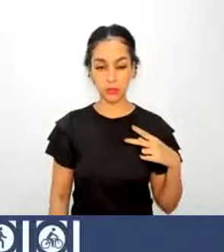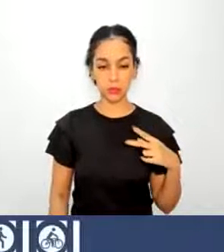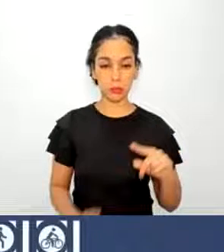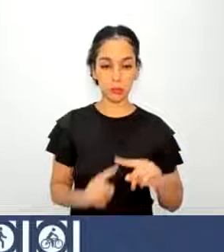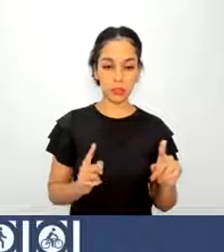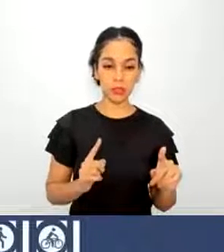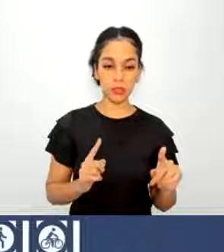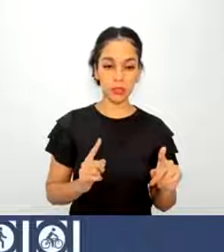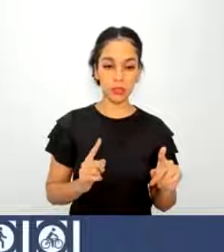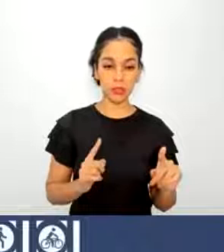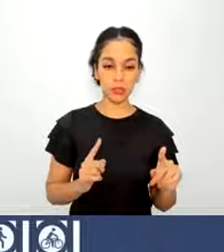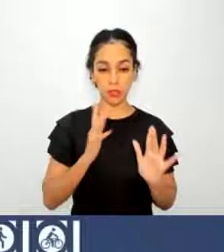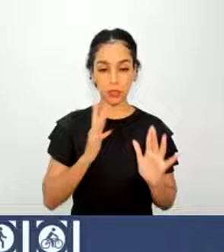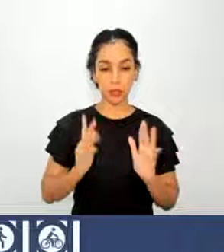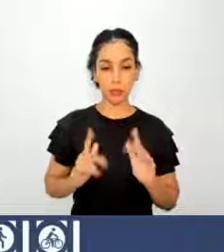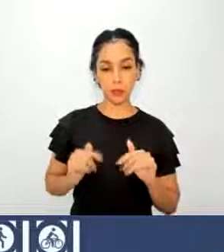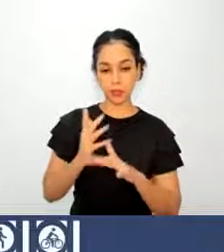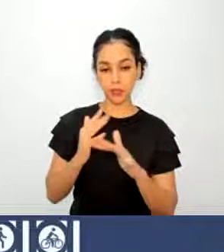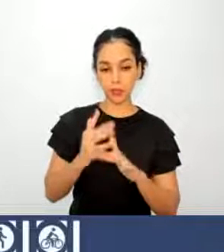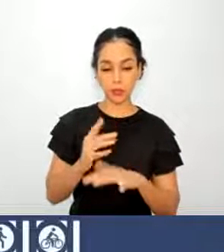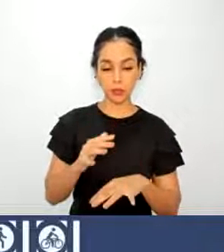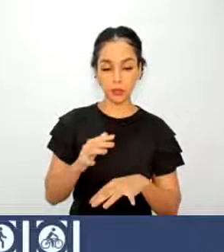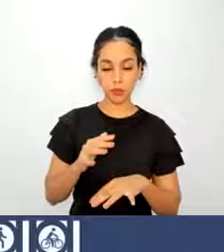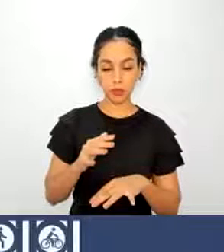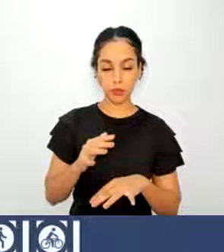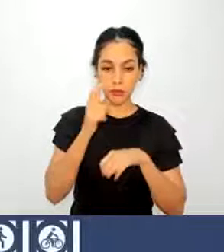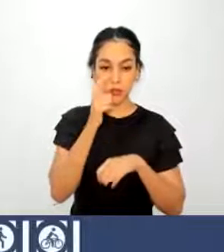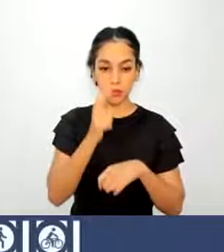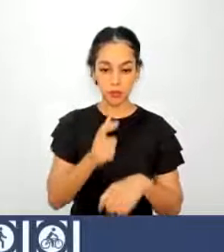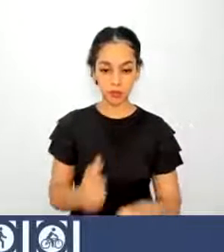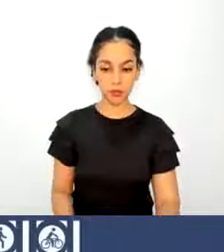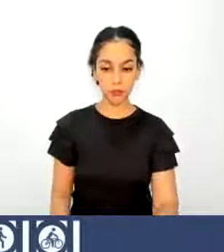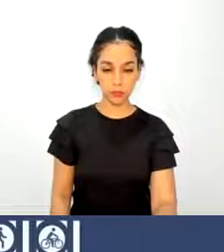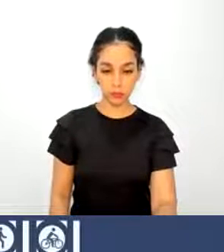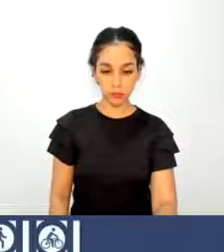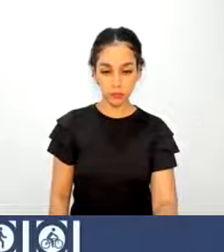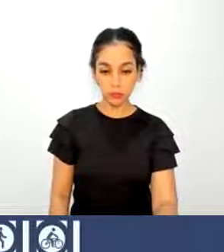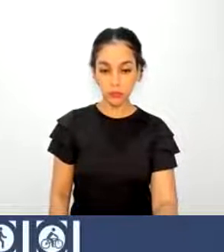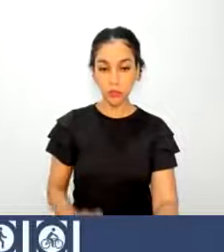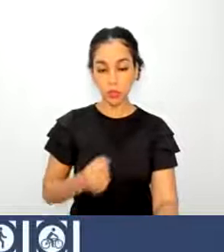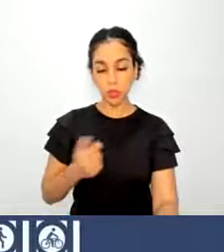animando a cidade, é uma paisagem mais interessante do que você ter um carro estacionado que está atendendo a uma pessoa só, né?